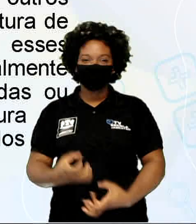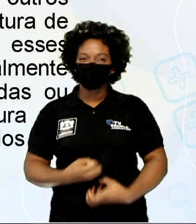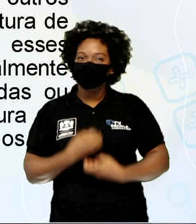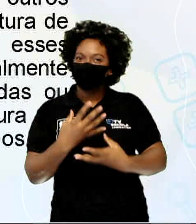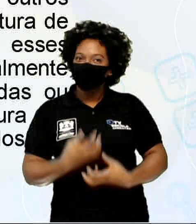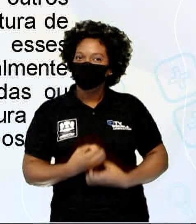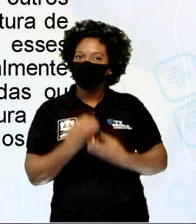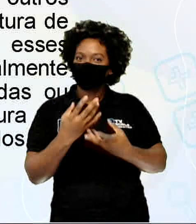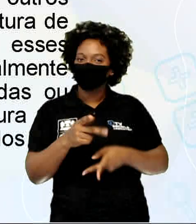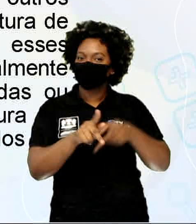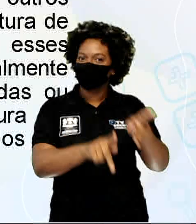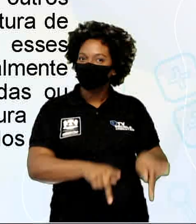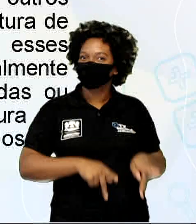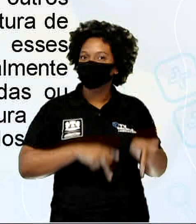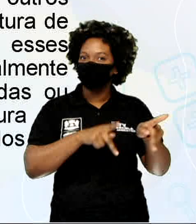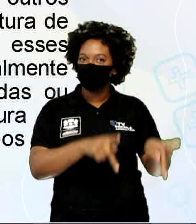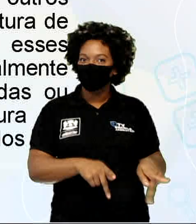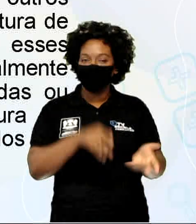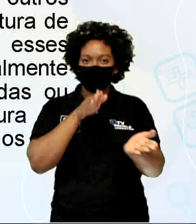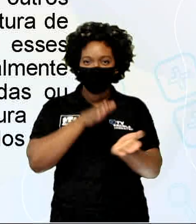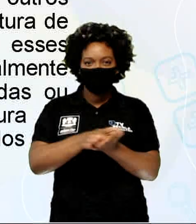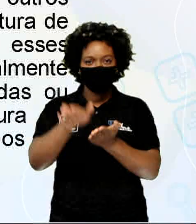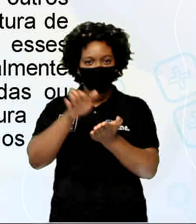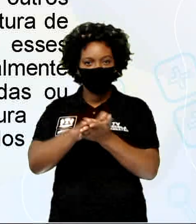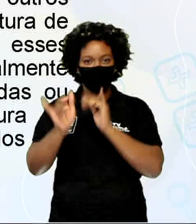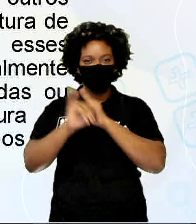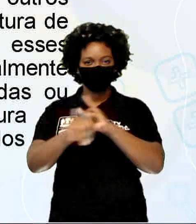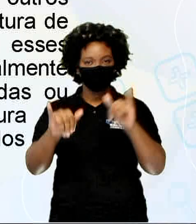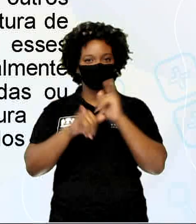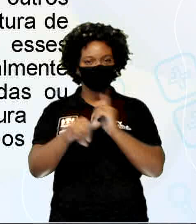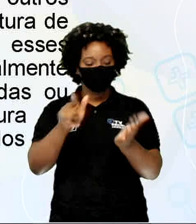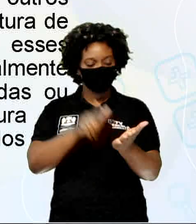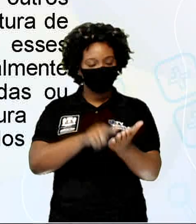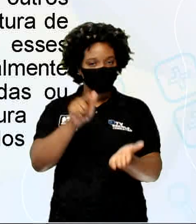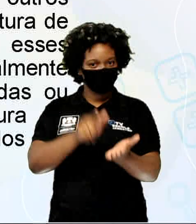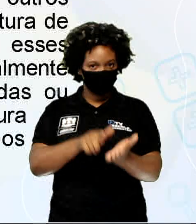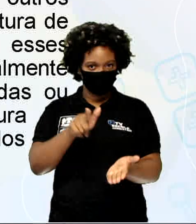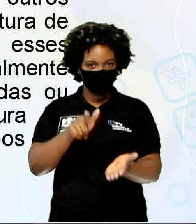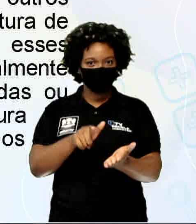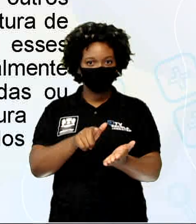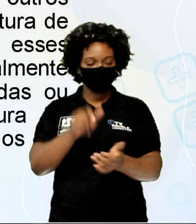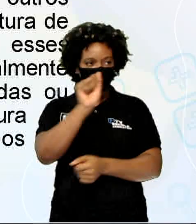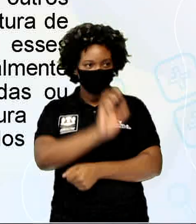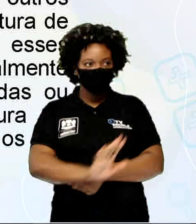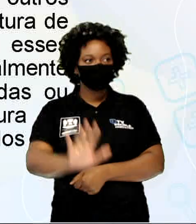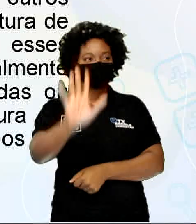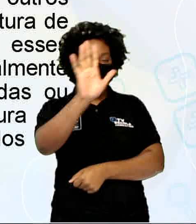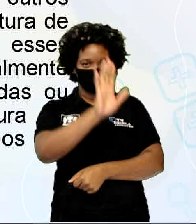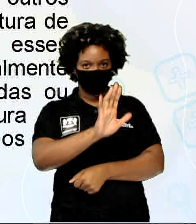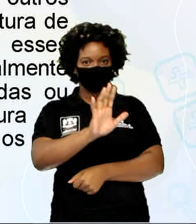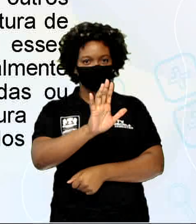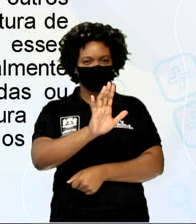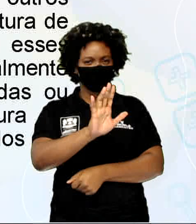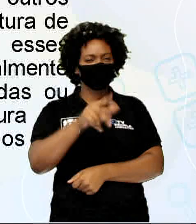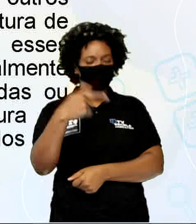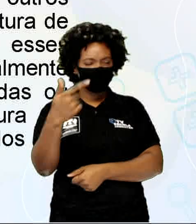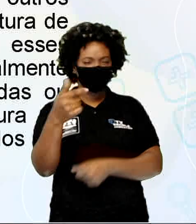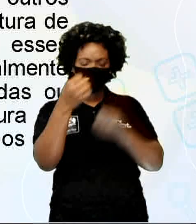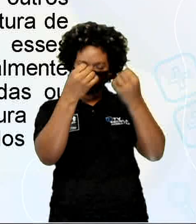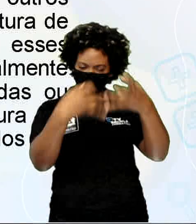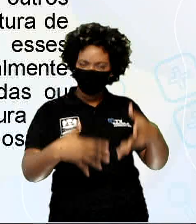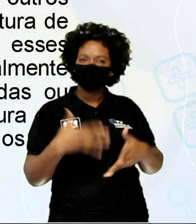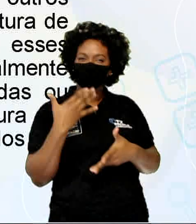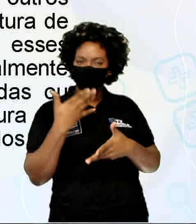popular que é impressa e divulgada em folhetos. Suas imagens são feitas em estilogravura. Daqui a pouco a gente vai entender, tá, o